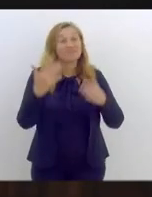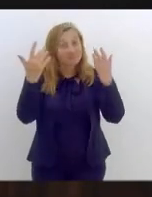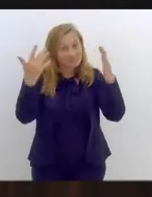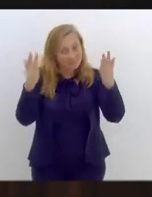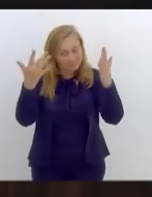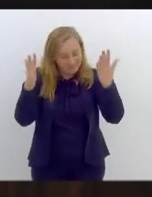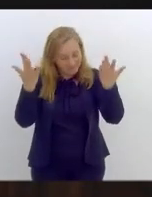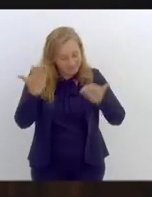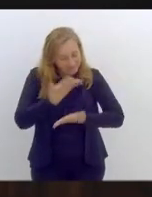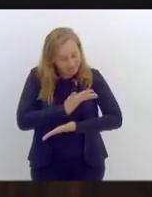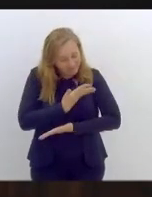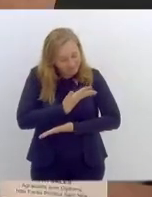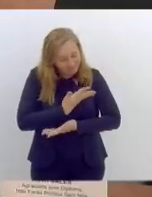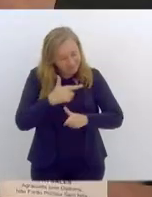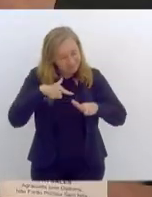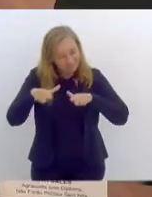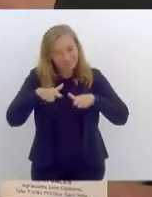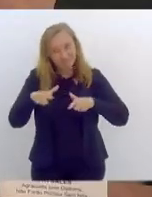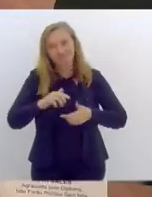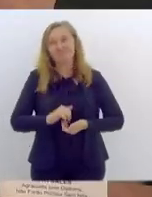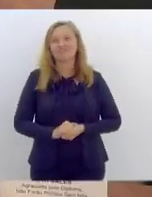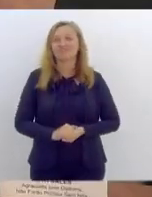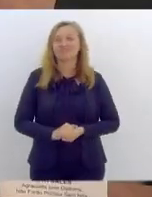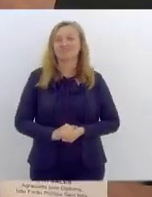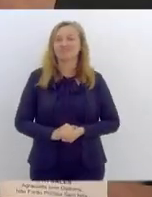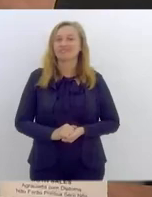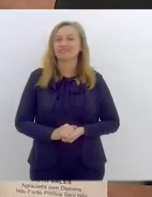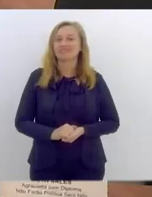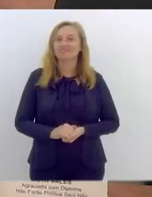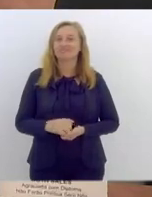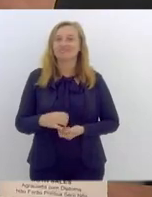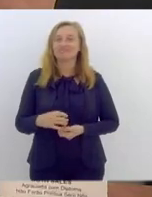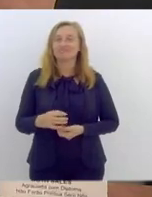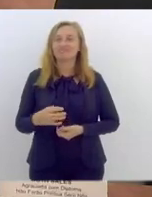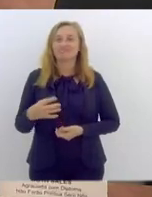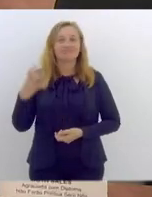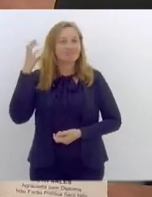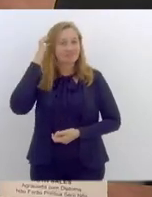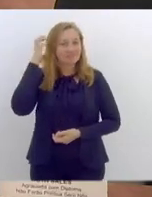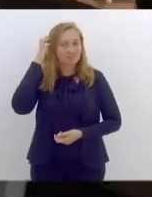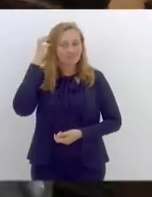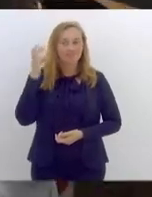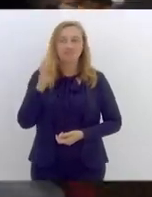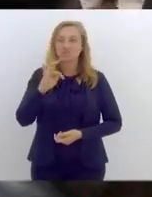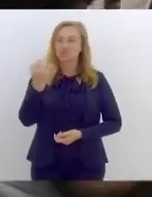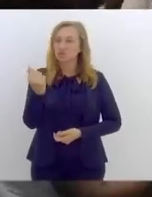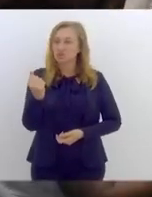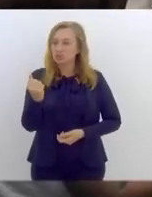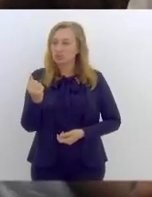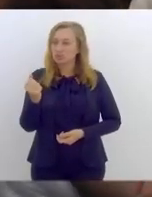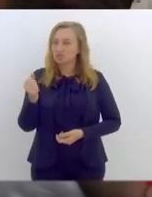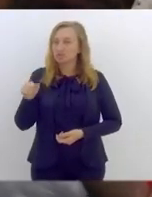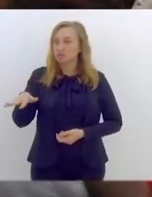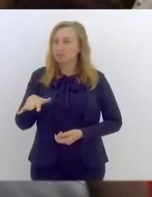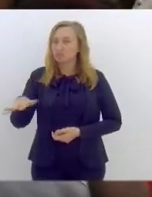Companheiro de trabalho, radialista da Rádio Grande Tijuca, lá no Alto do